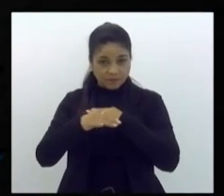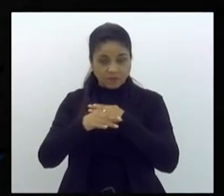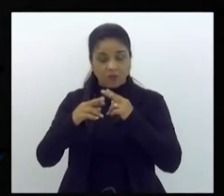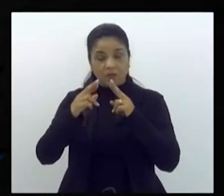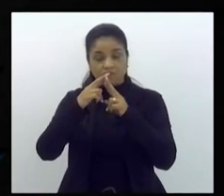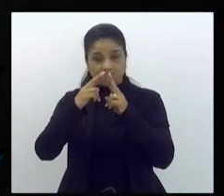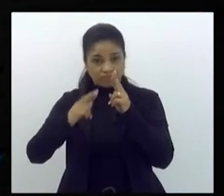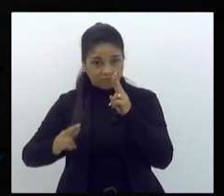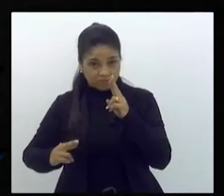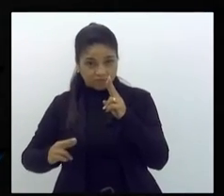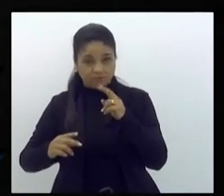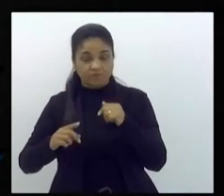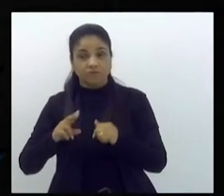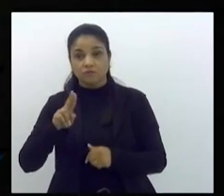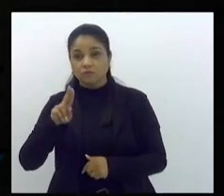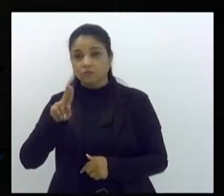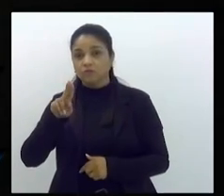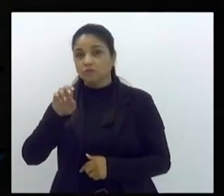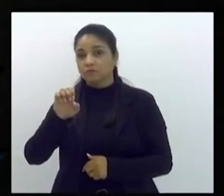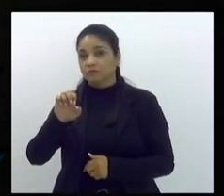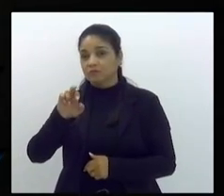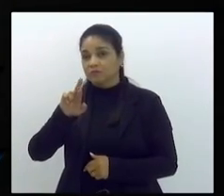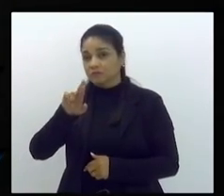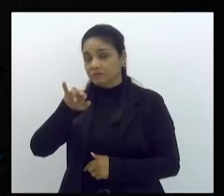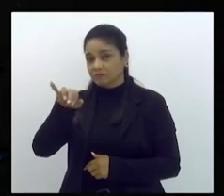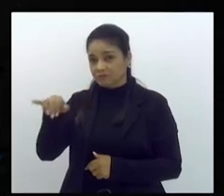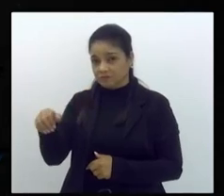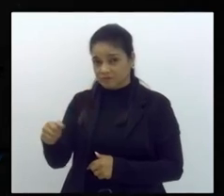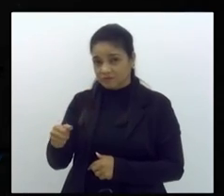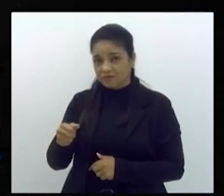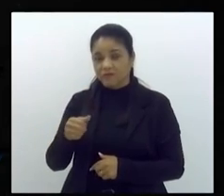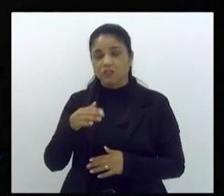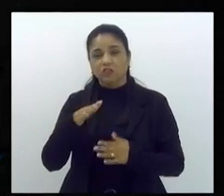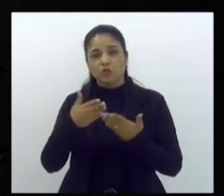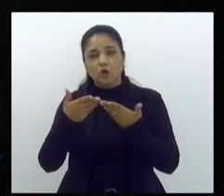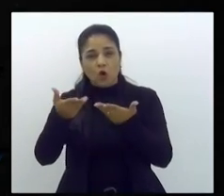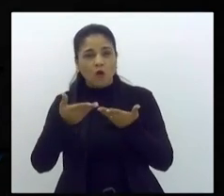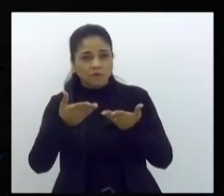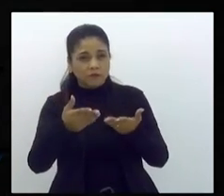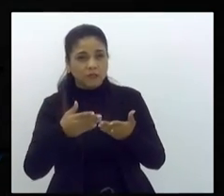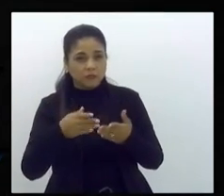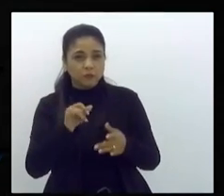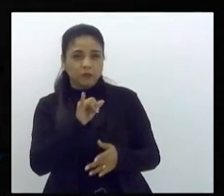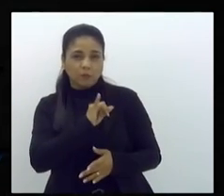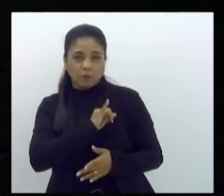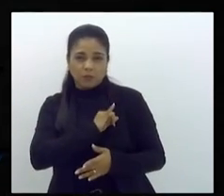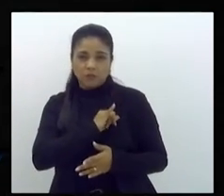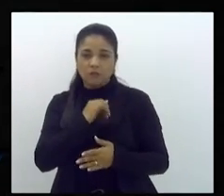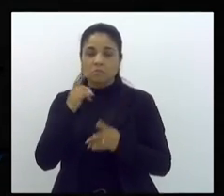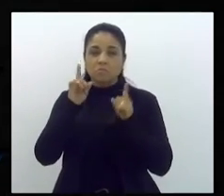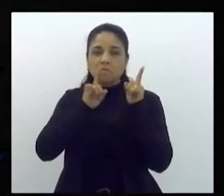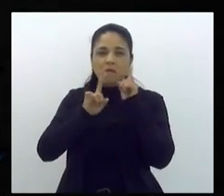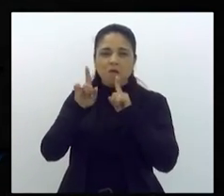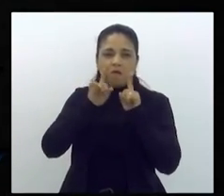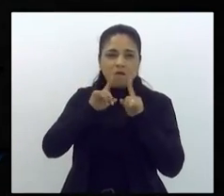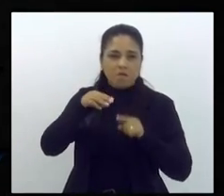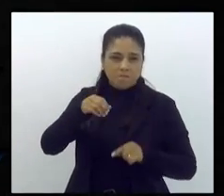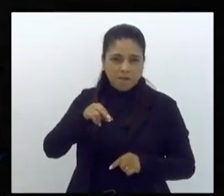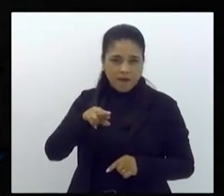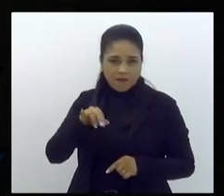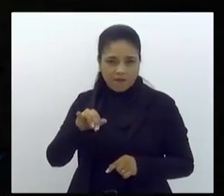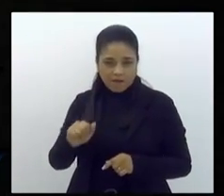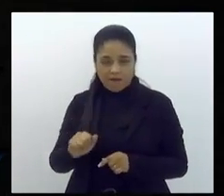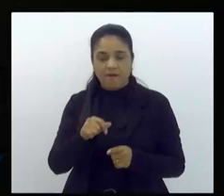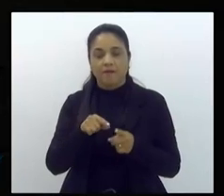Josemar vai ser uma audiência Regional estamos convidando Itaboraí Maricá Niterói né para a gente fazer